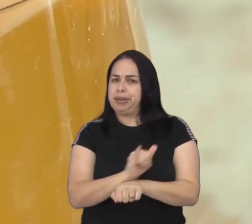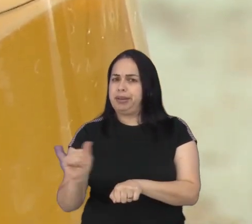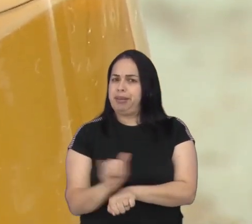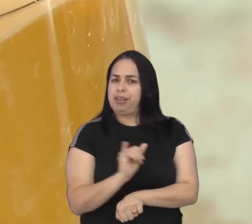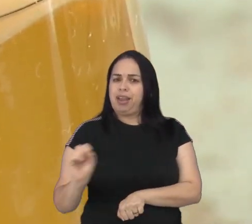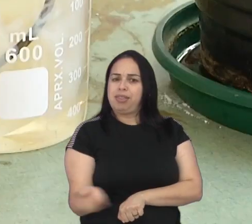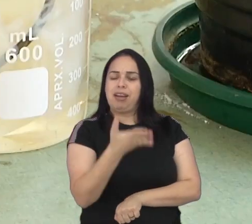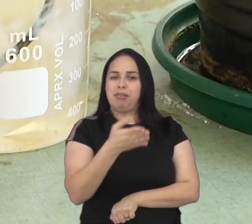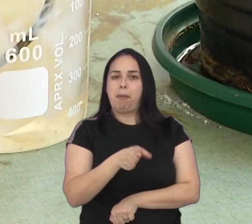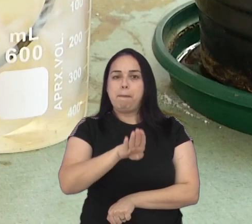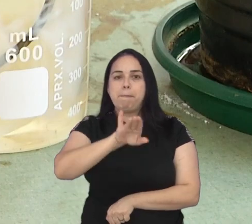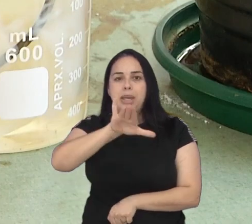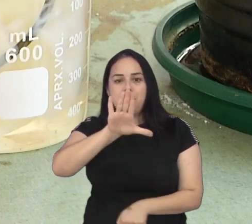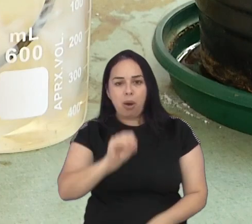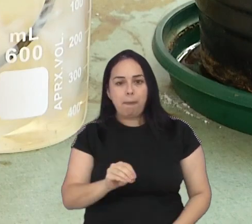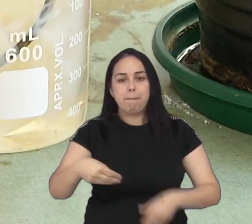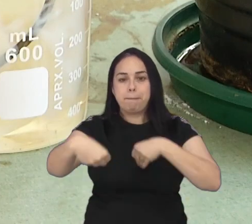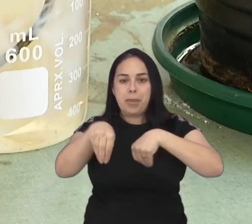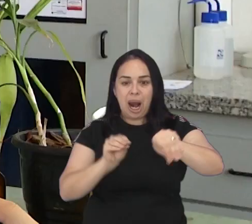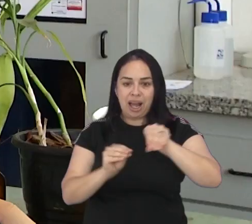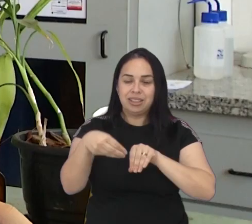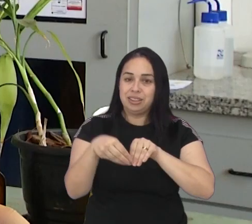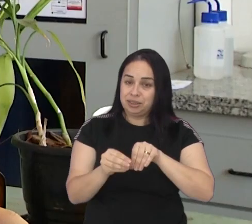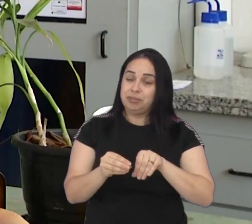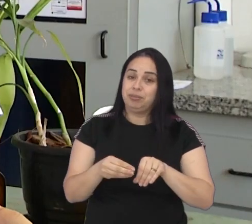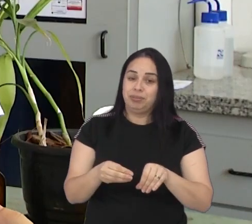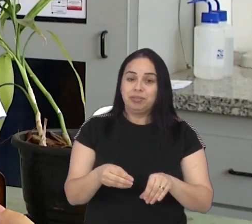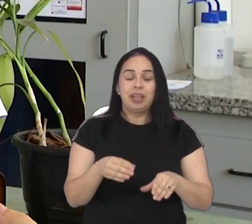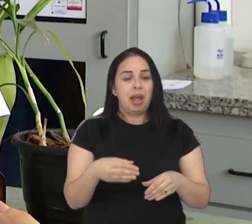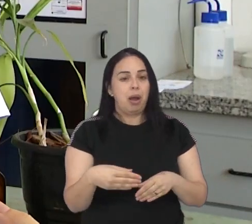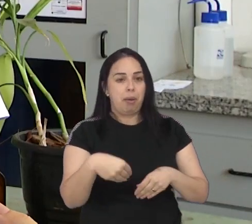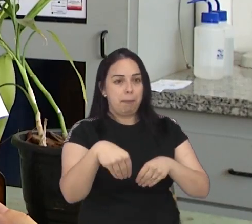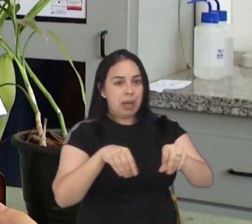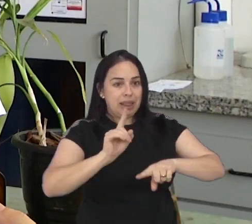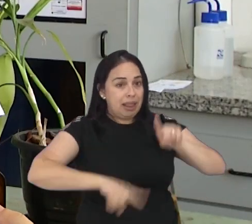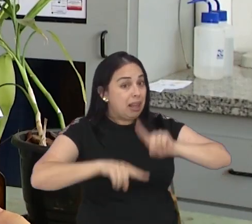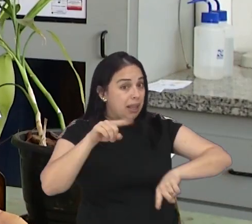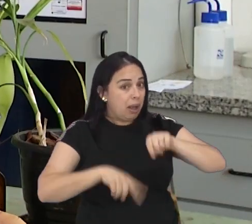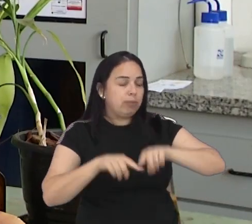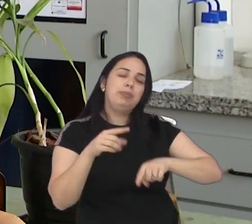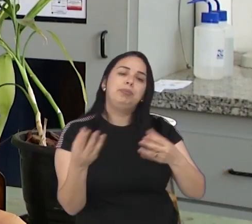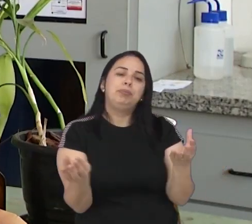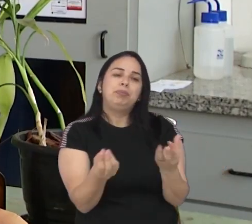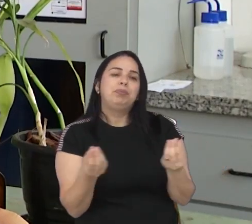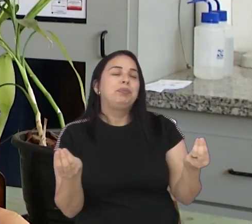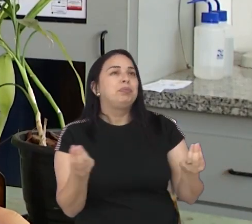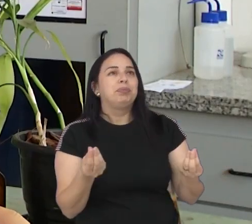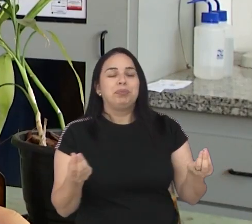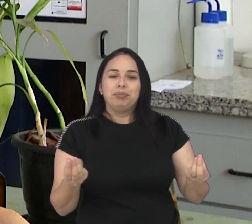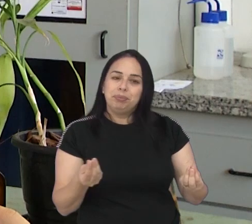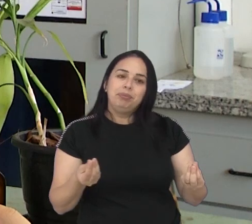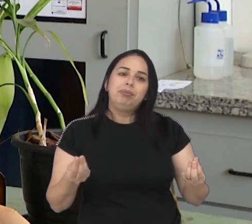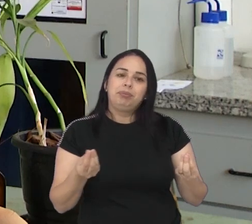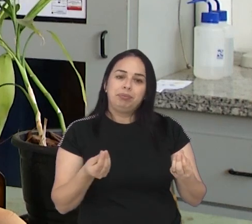um novo tipo de material, o bioplástico. O bioplástico ele é um material